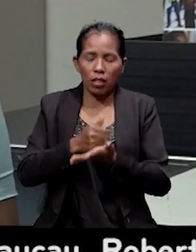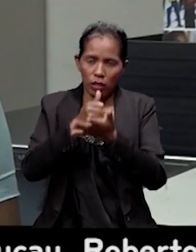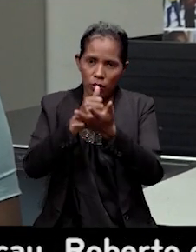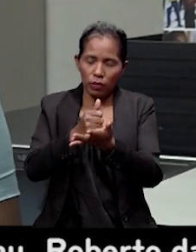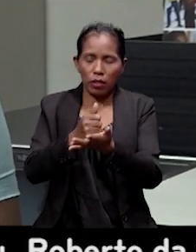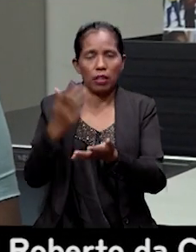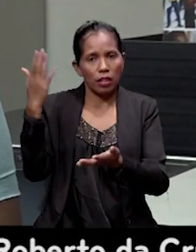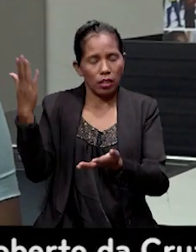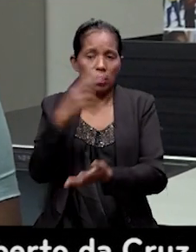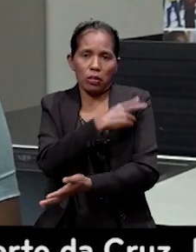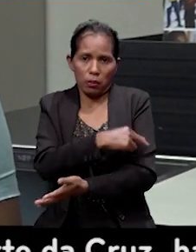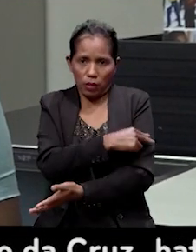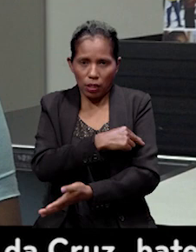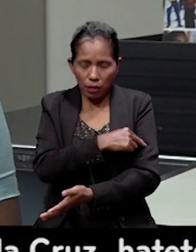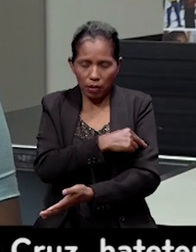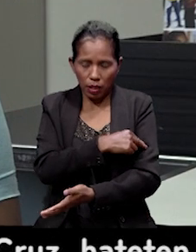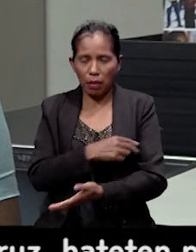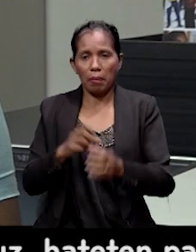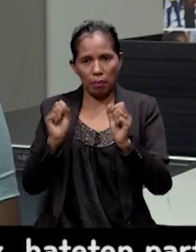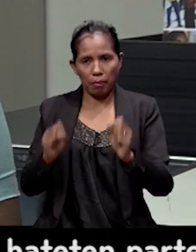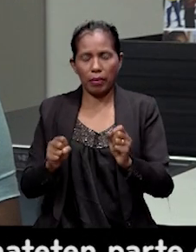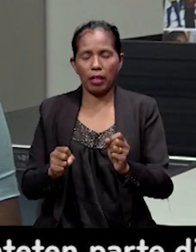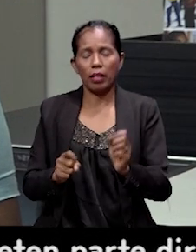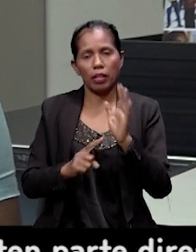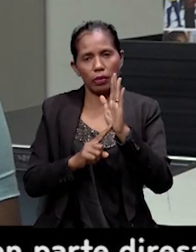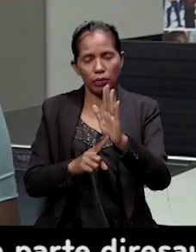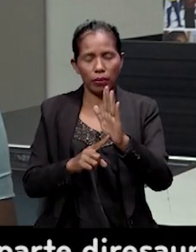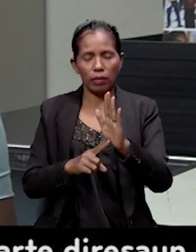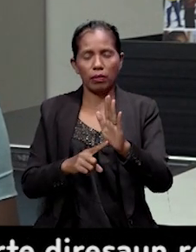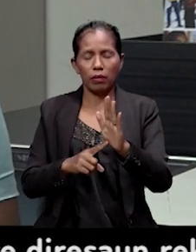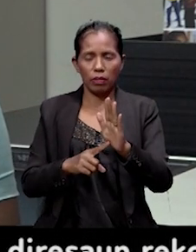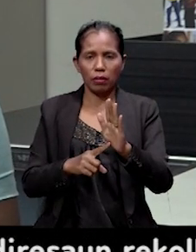tanto responde a